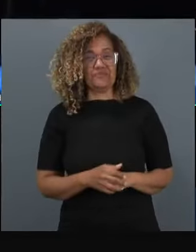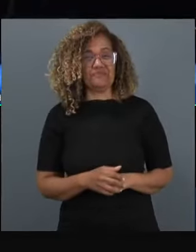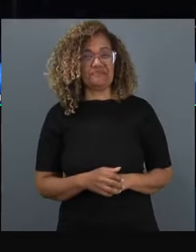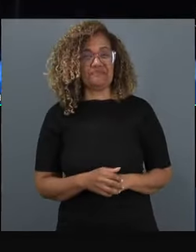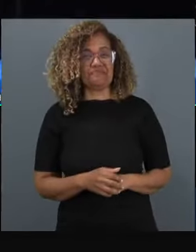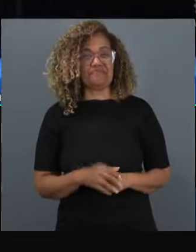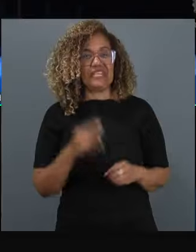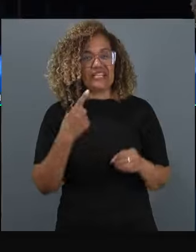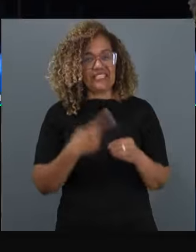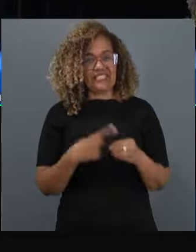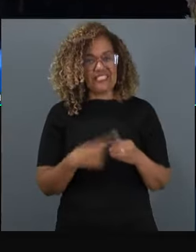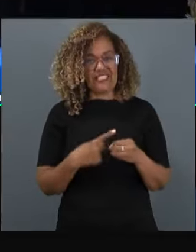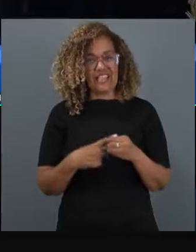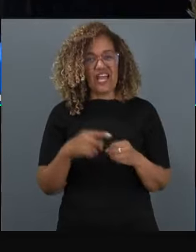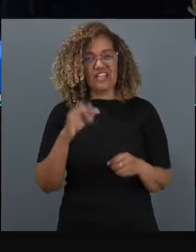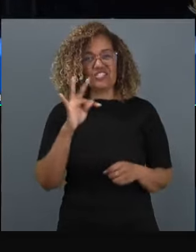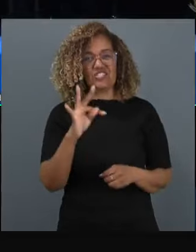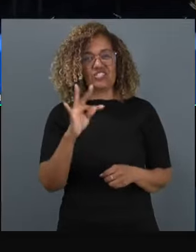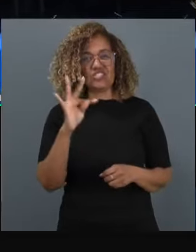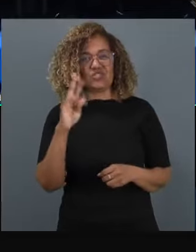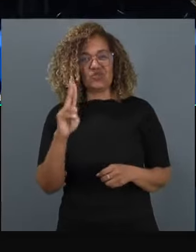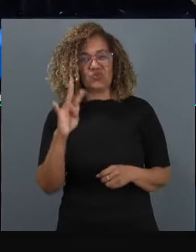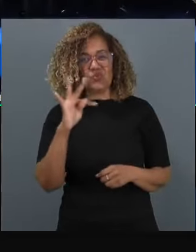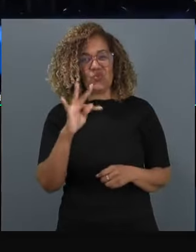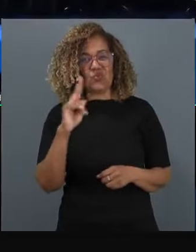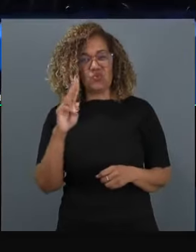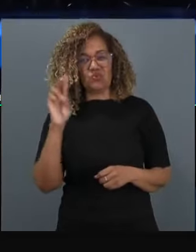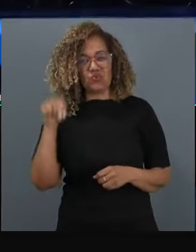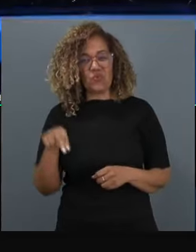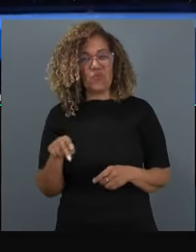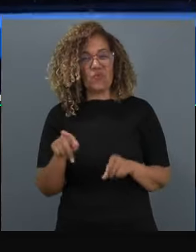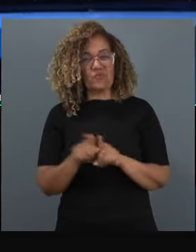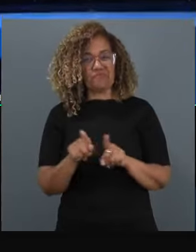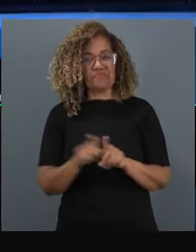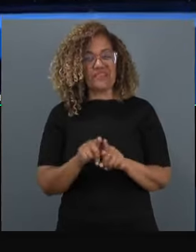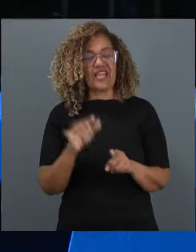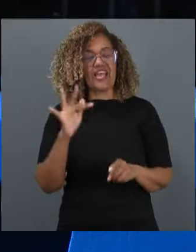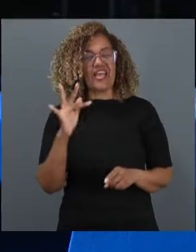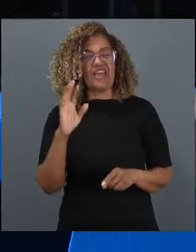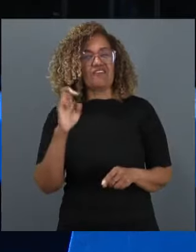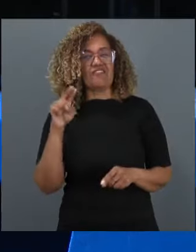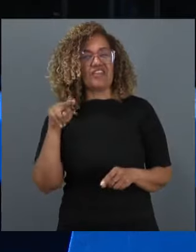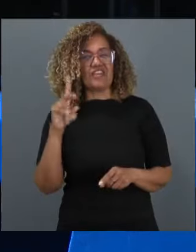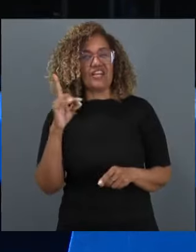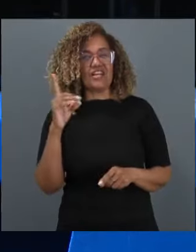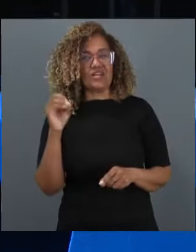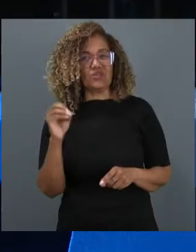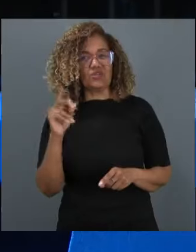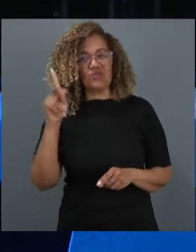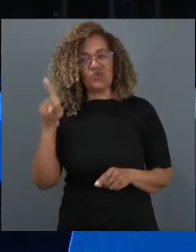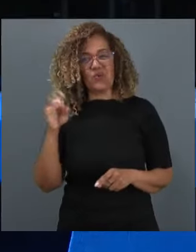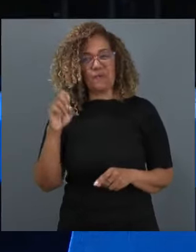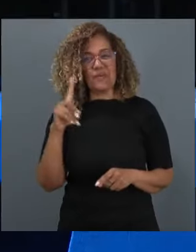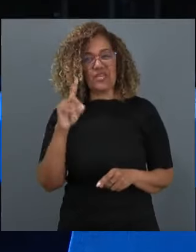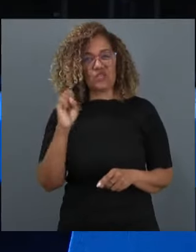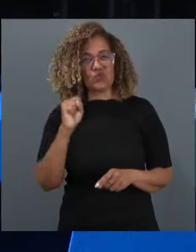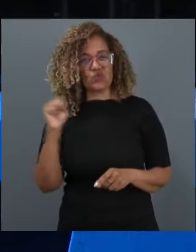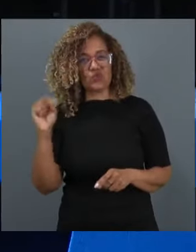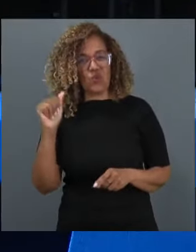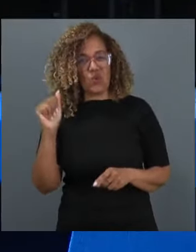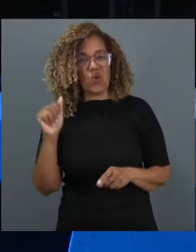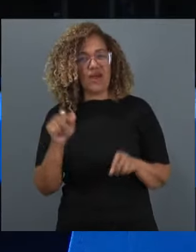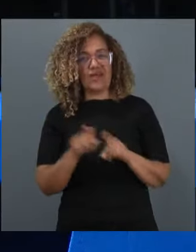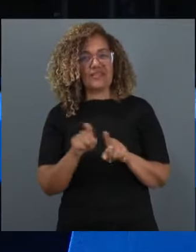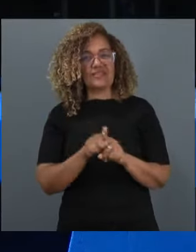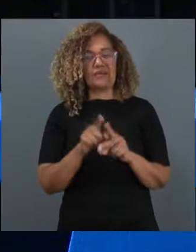da cidade de Tuntum, prefeito Fernando Pessoa, e o prefeito Júnior do Posto, lá da cidade